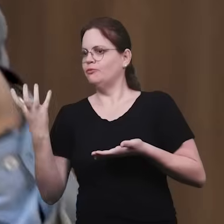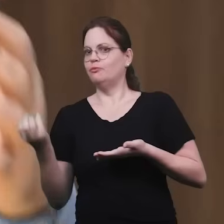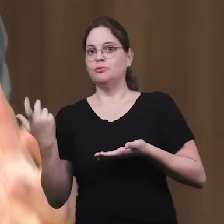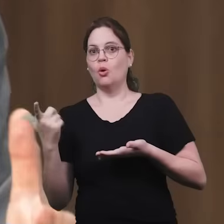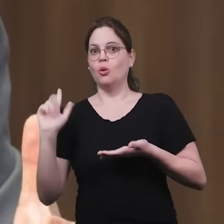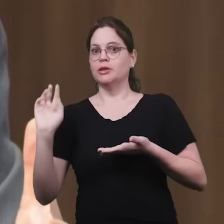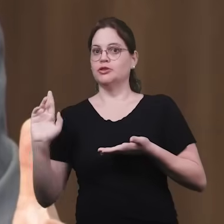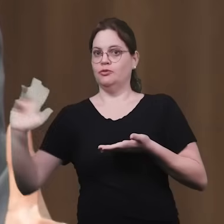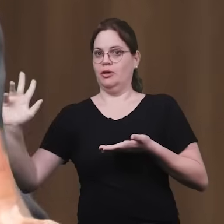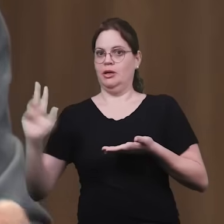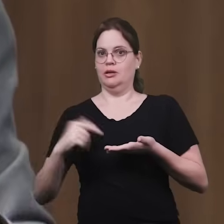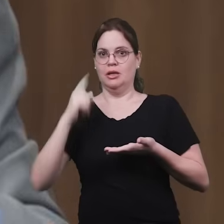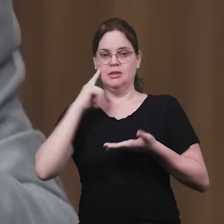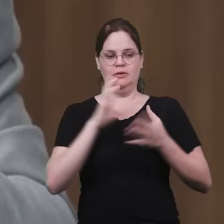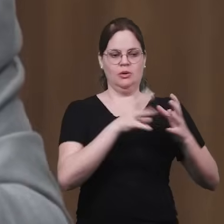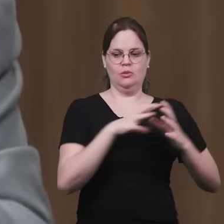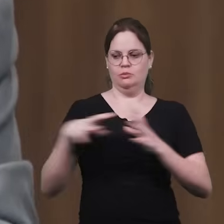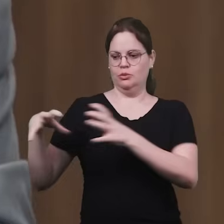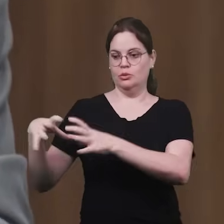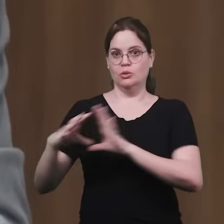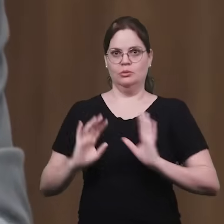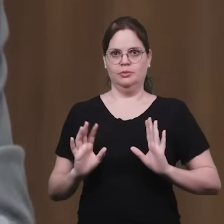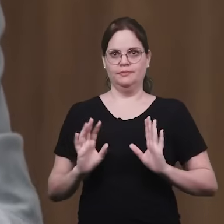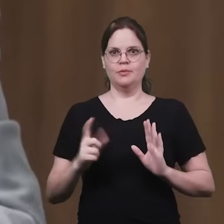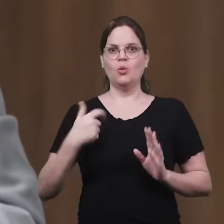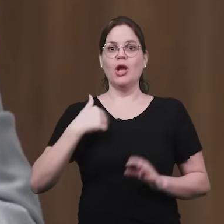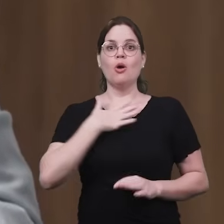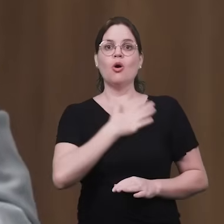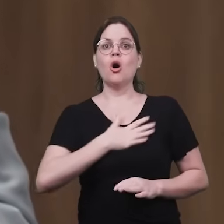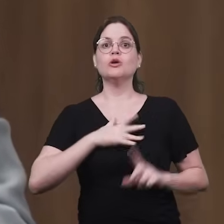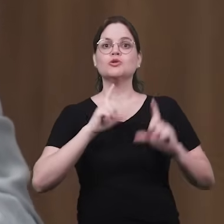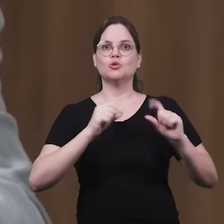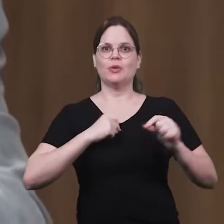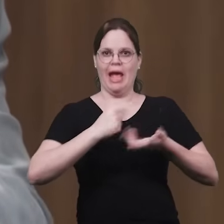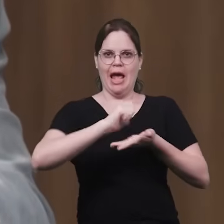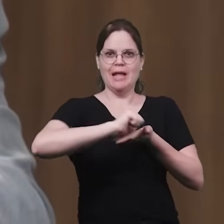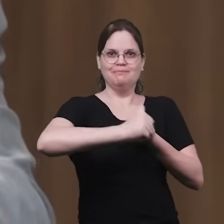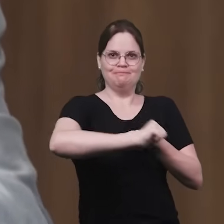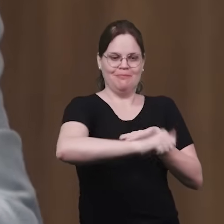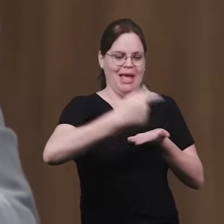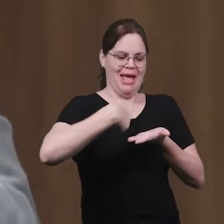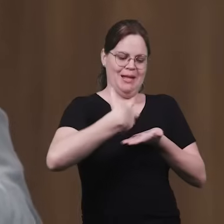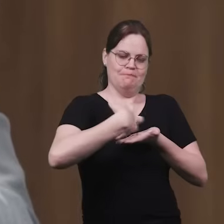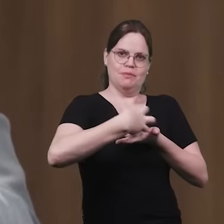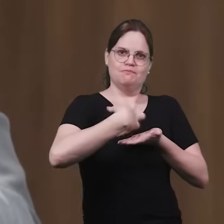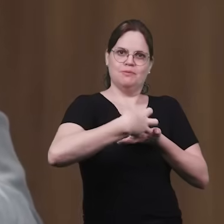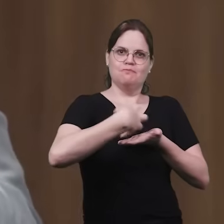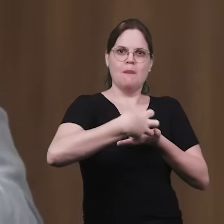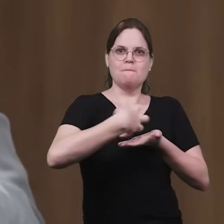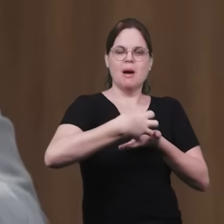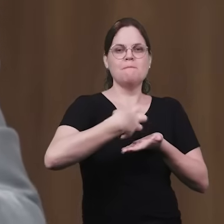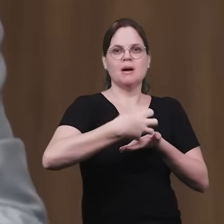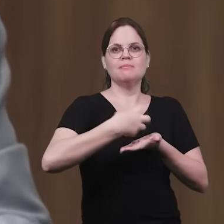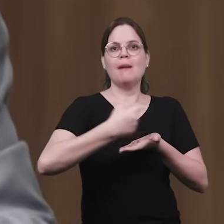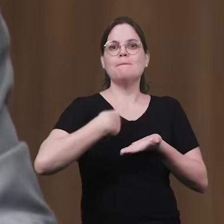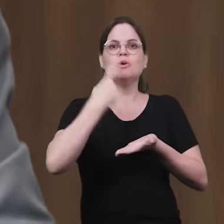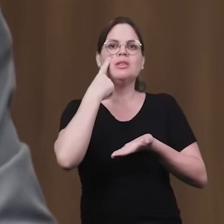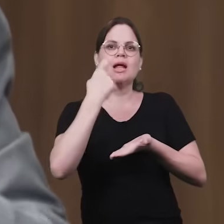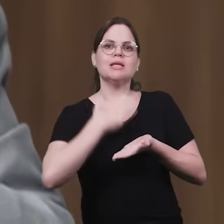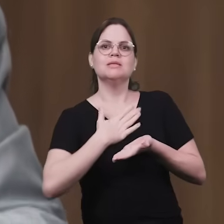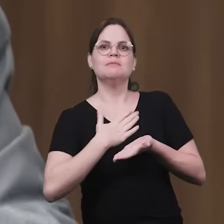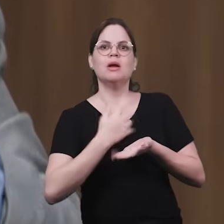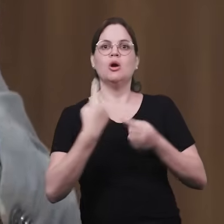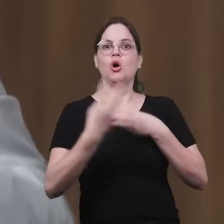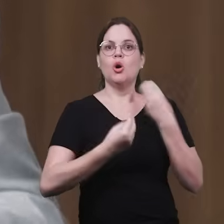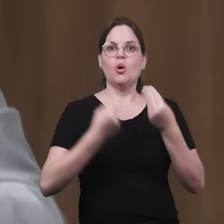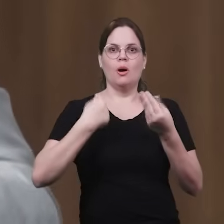de bolhas. O algoritmo vai te entregar o que você gosta e você vai determinar o que você gosta de acordo com a maneira